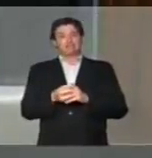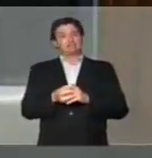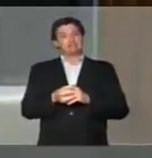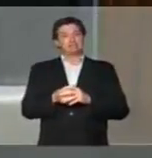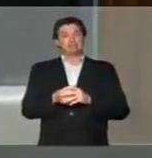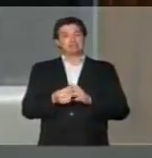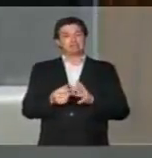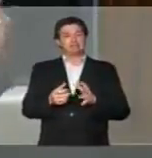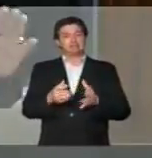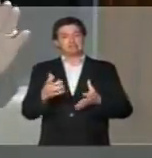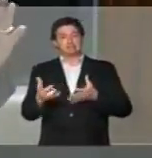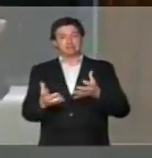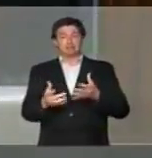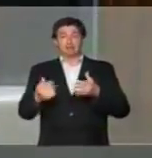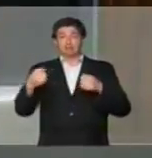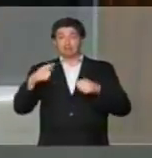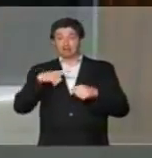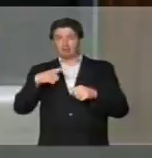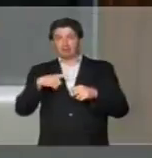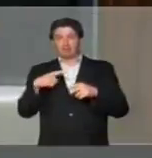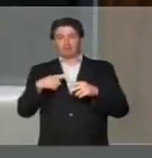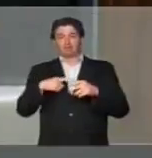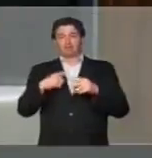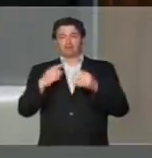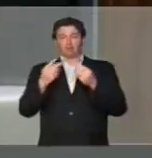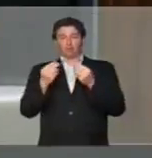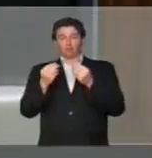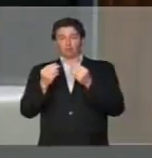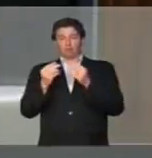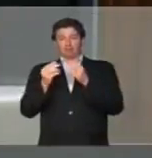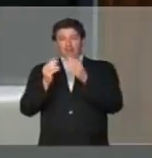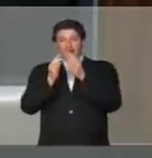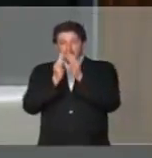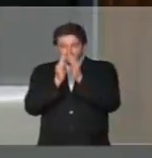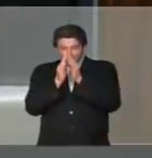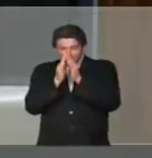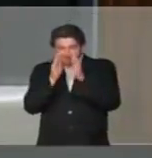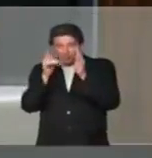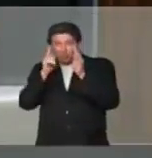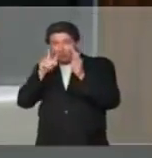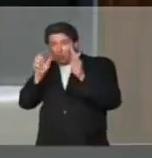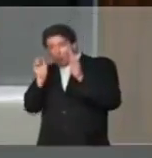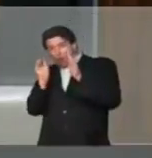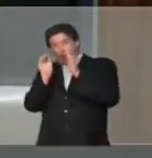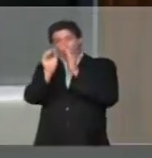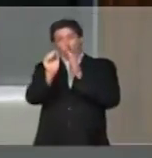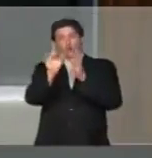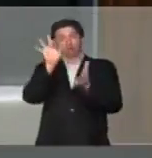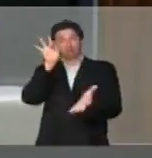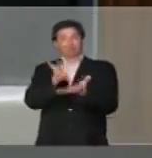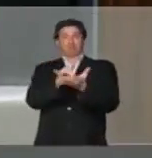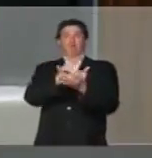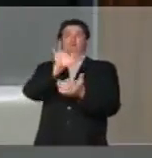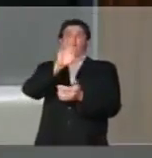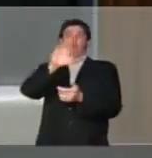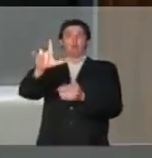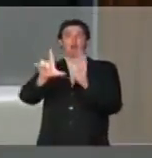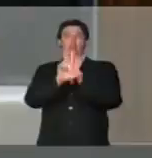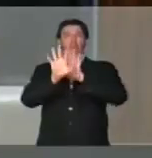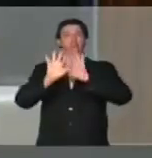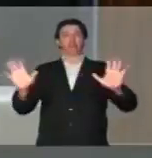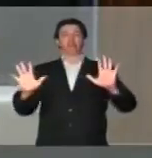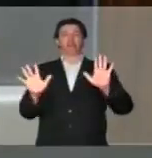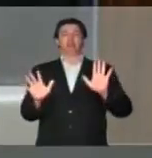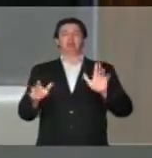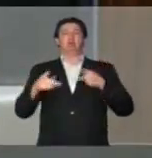tenhamos uma janela para que se coloque na formalidade esse